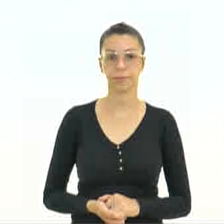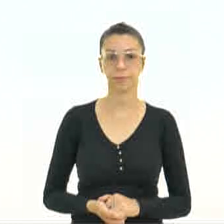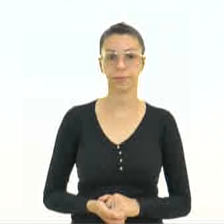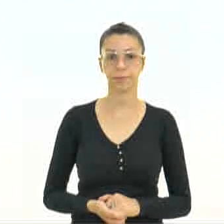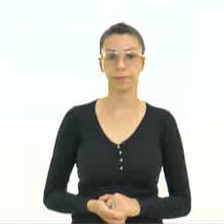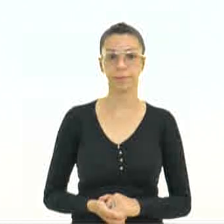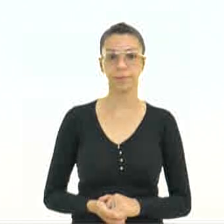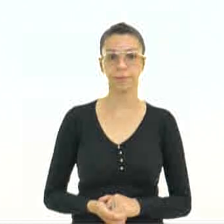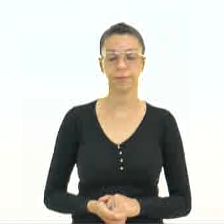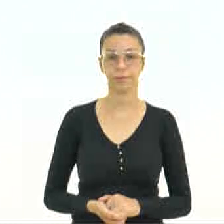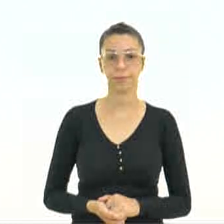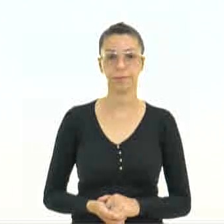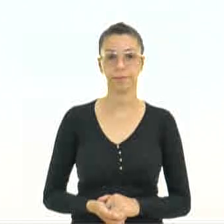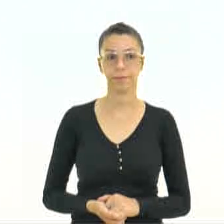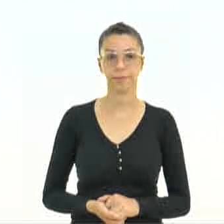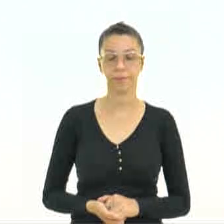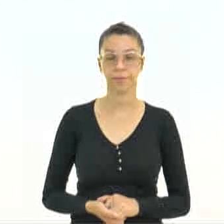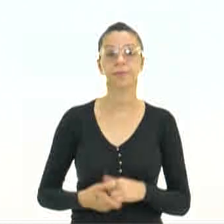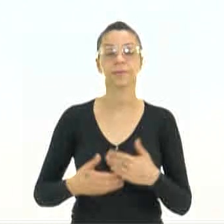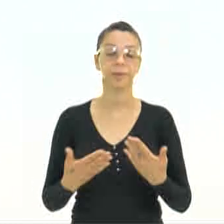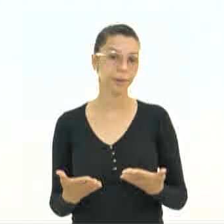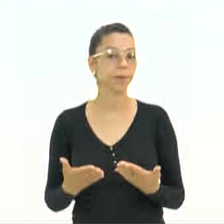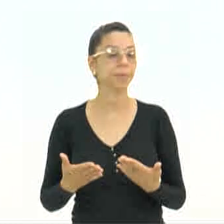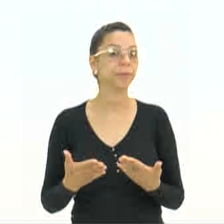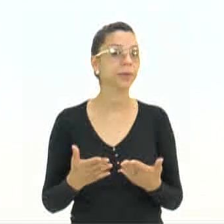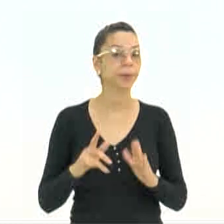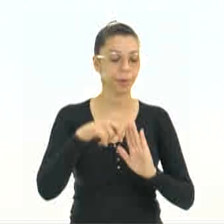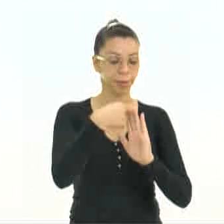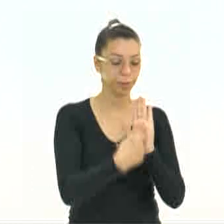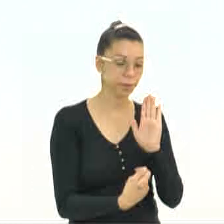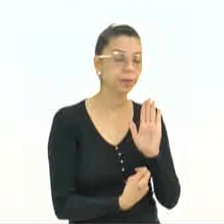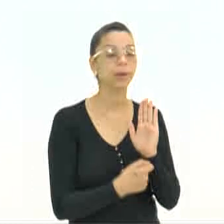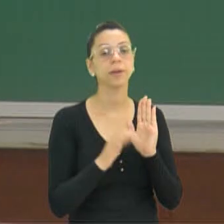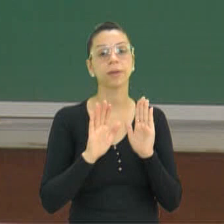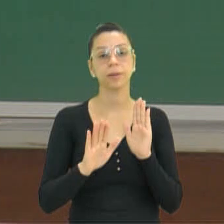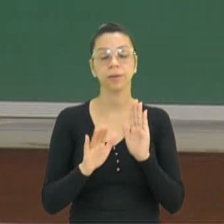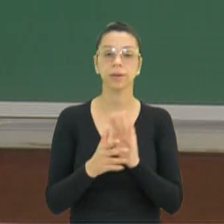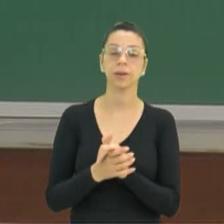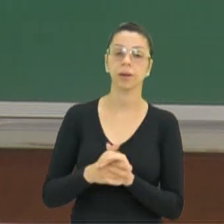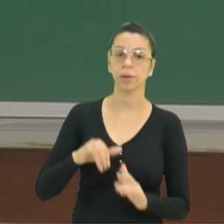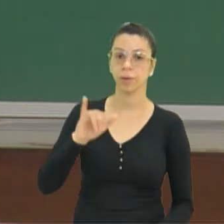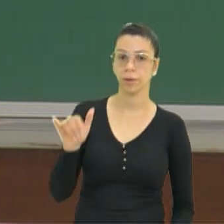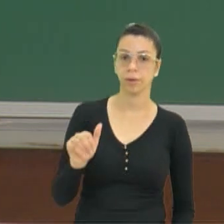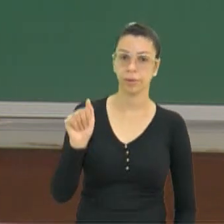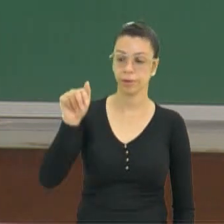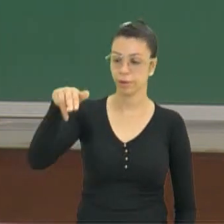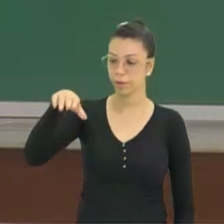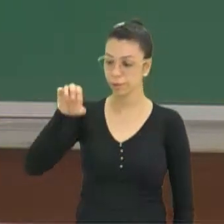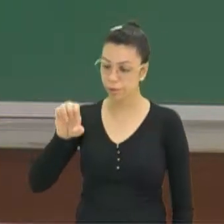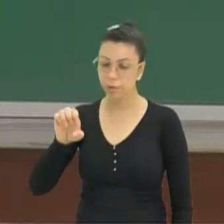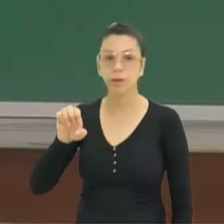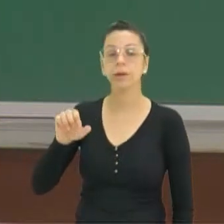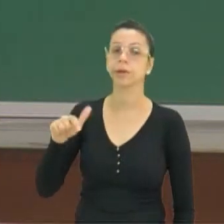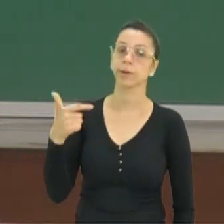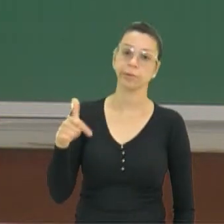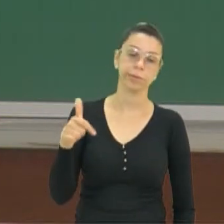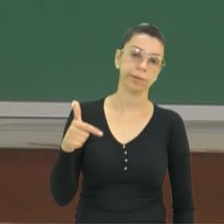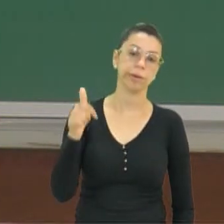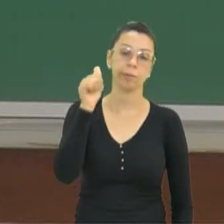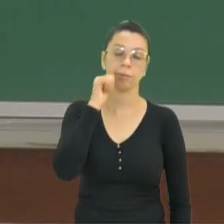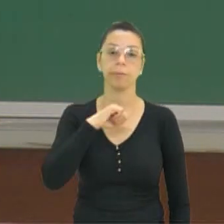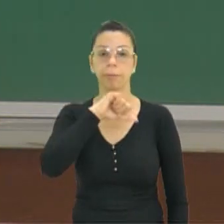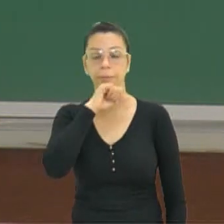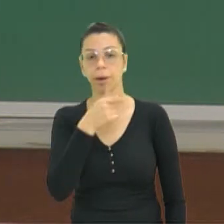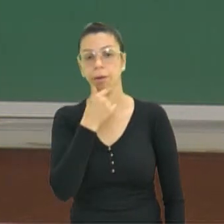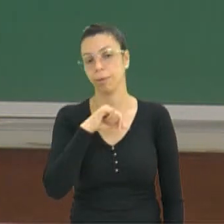the past stands between them. Então, assim, o texto fala justamente sobre a Jane, que era órfã, e ela morava com a